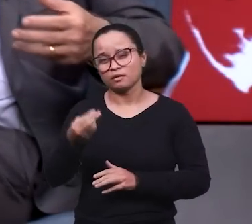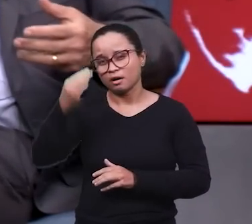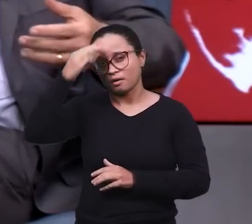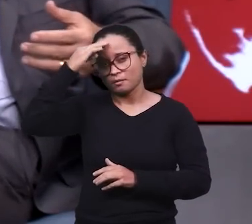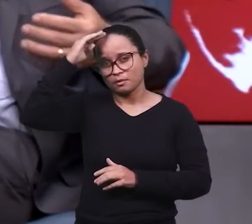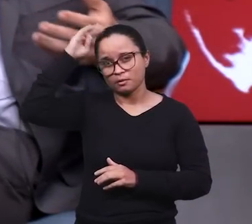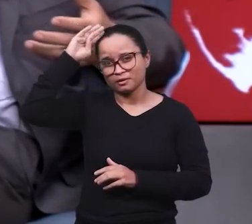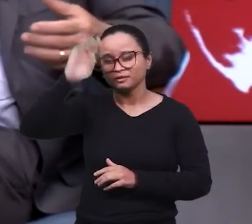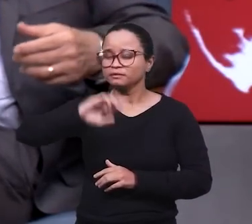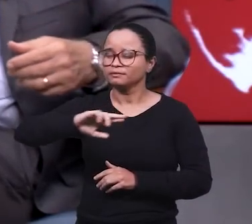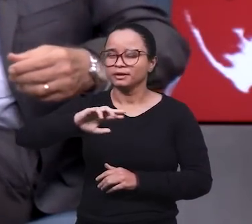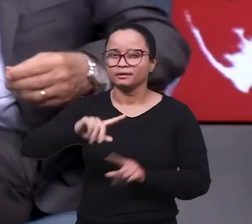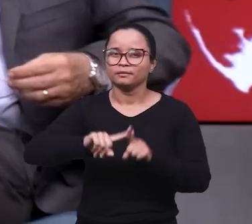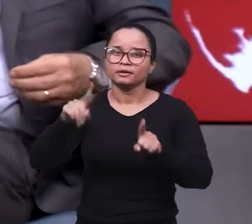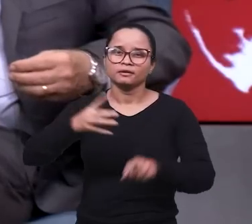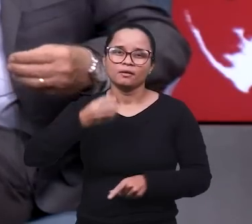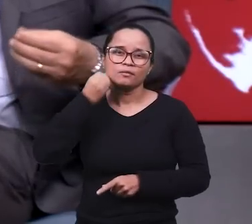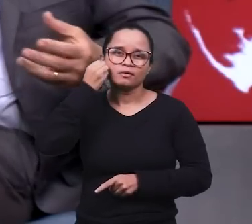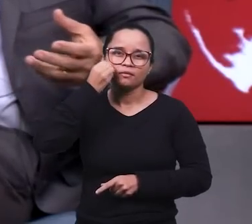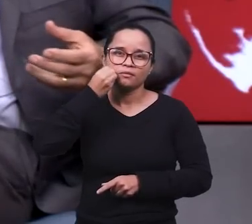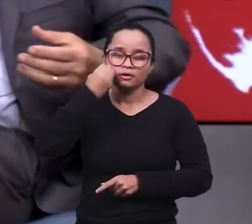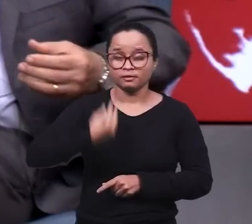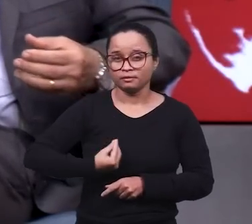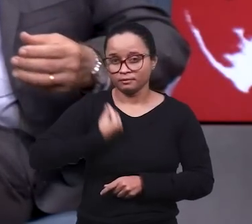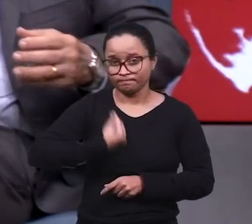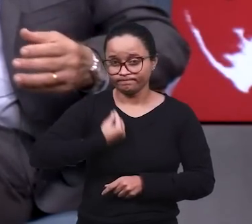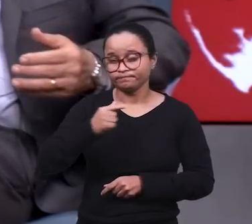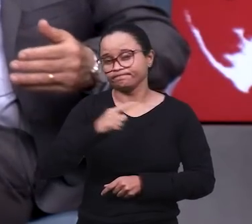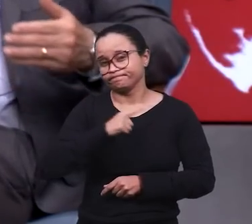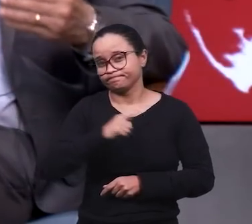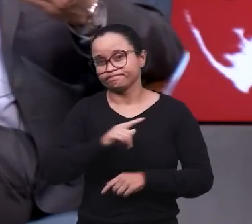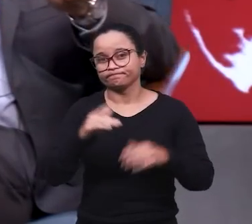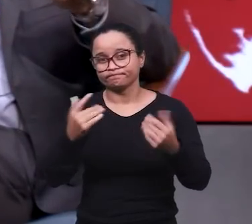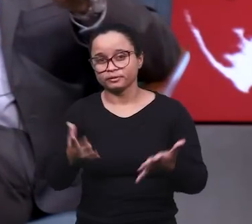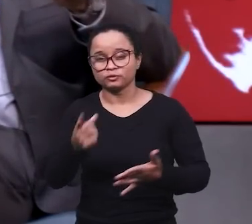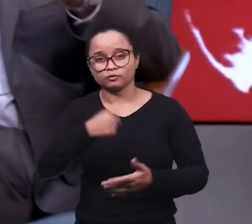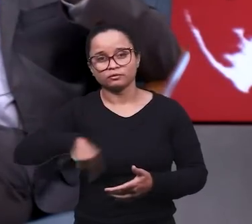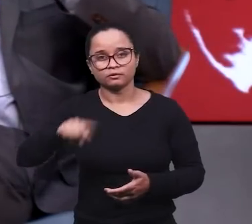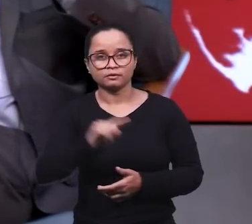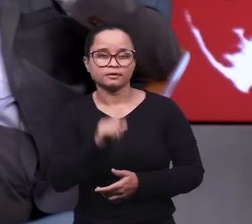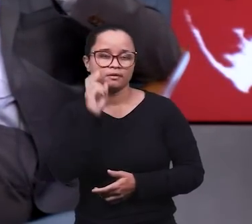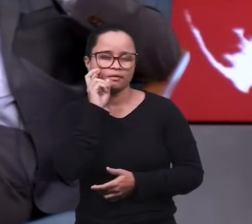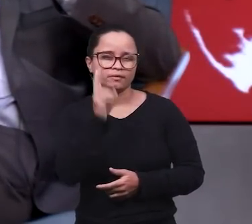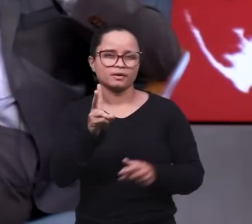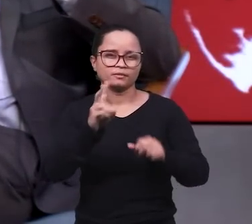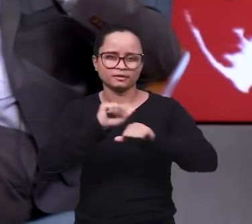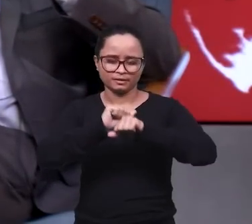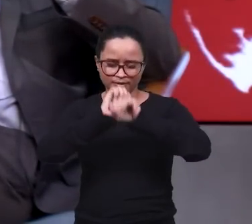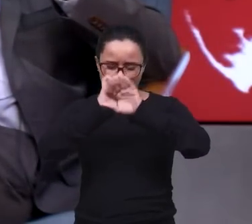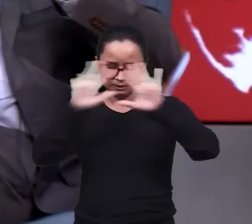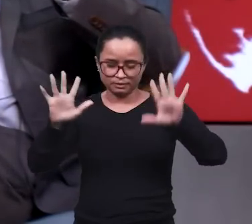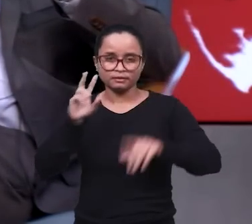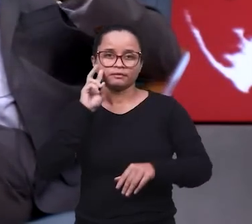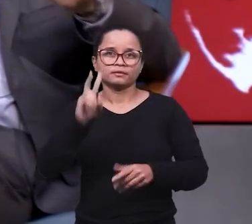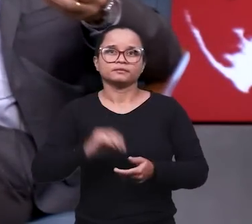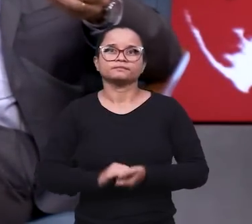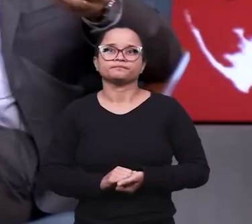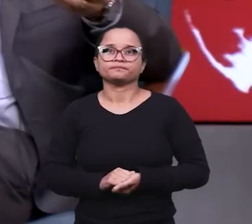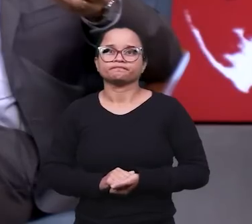é uma experiência de vida. Essa é a igreja bíblica. E nós vemos com muita clareza